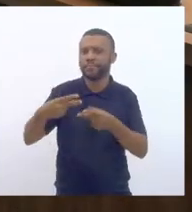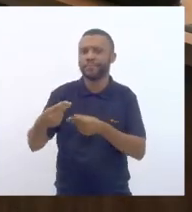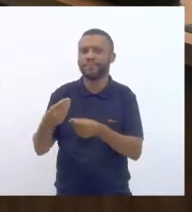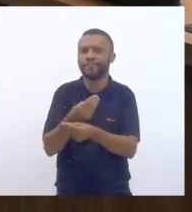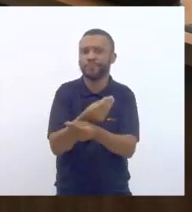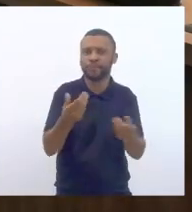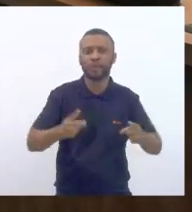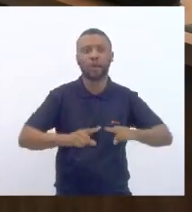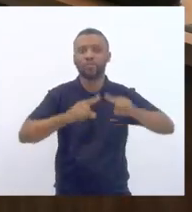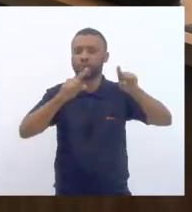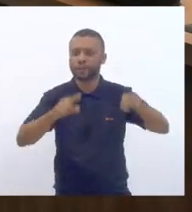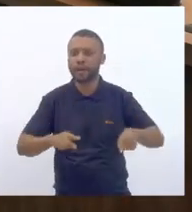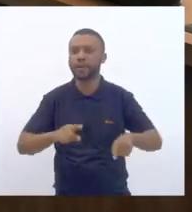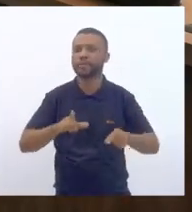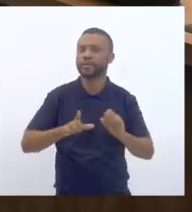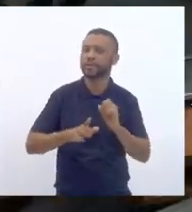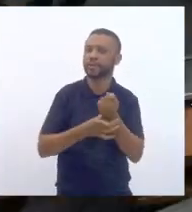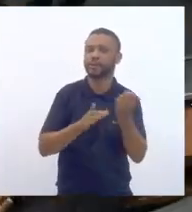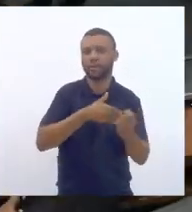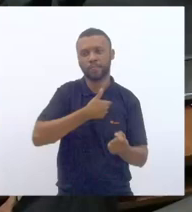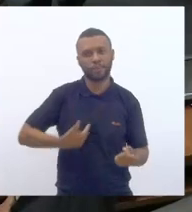agentes de segurança pública DEGAS.